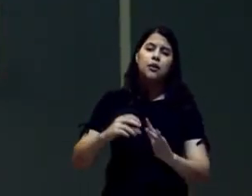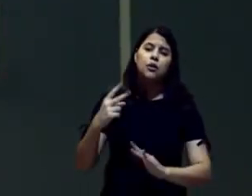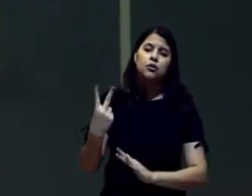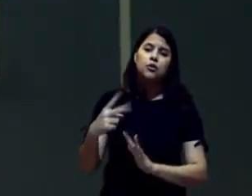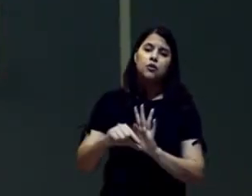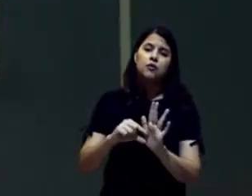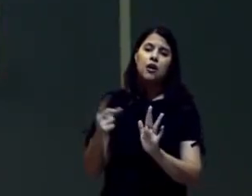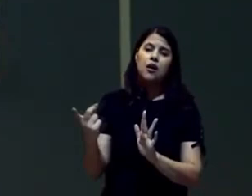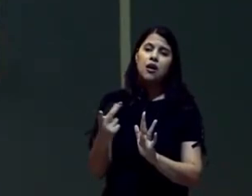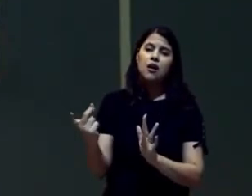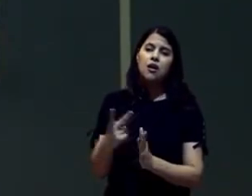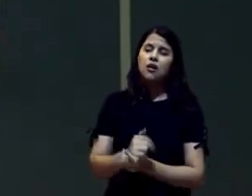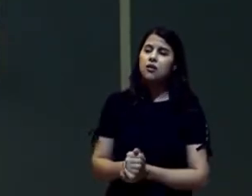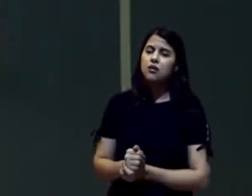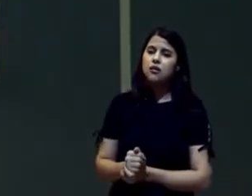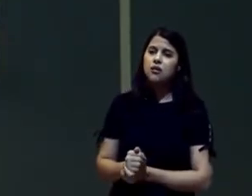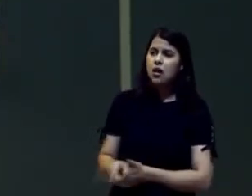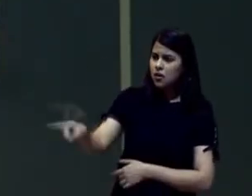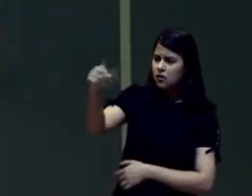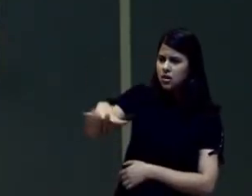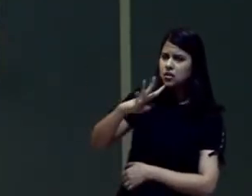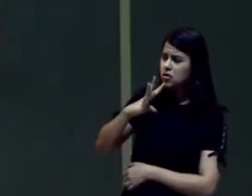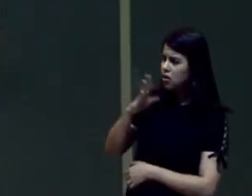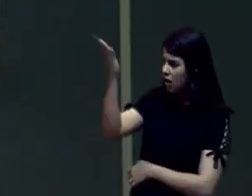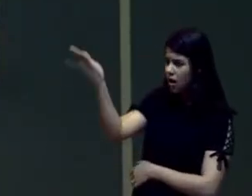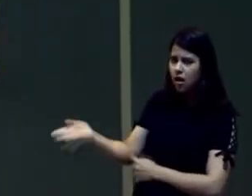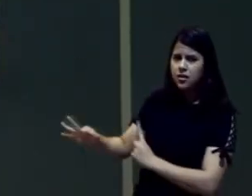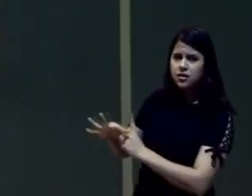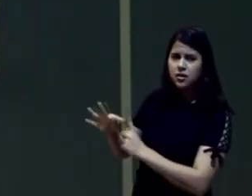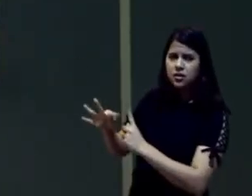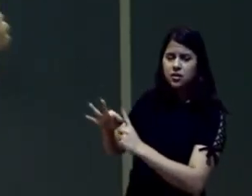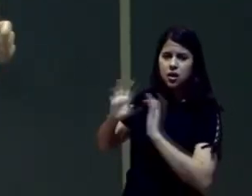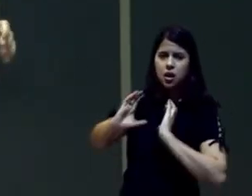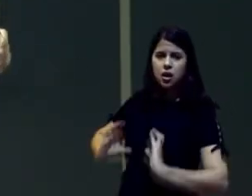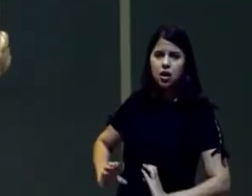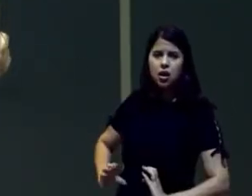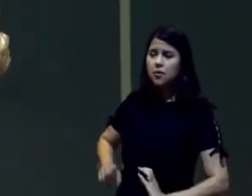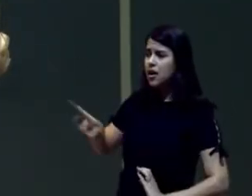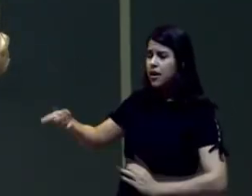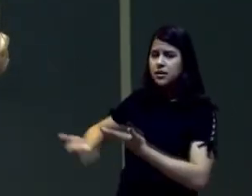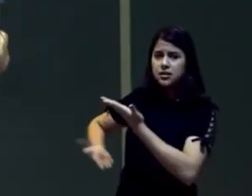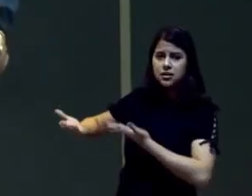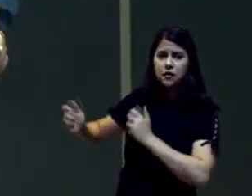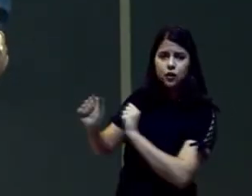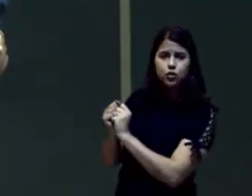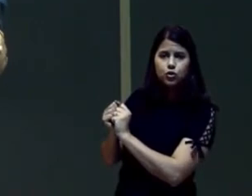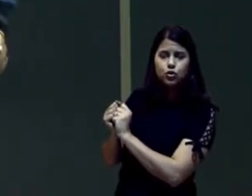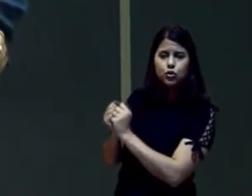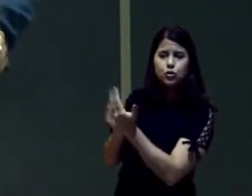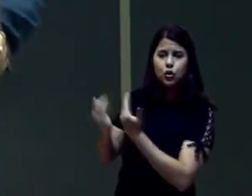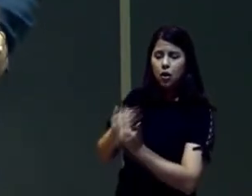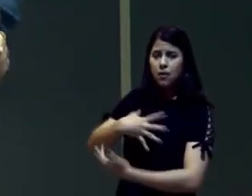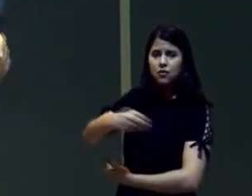a Timóteo, vocês conhecem o seu caráter, pois serviu ao evangelho junto comigo, como um